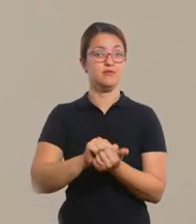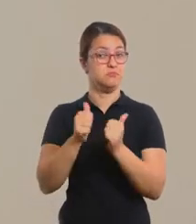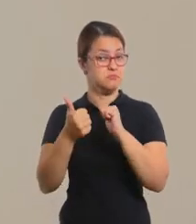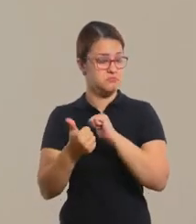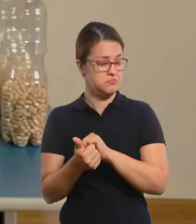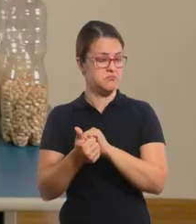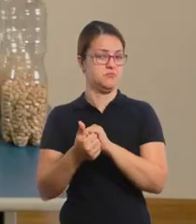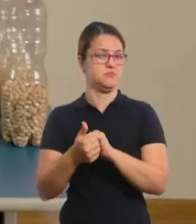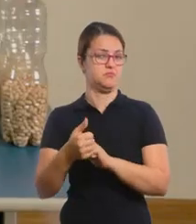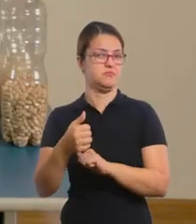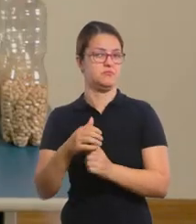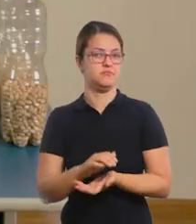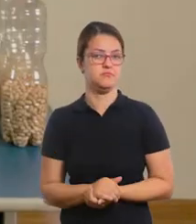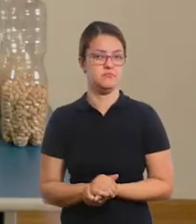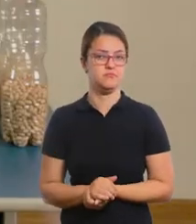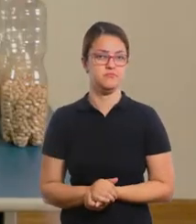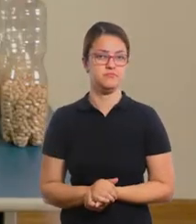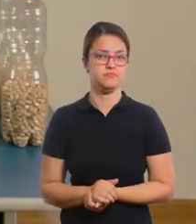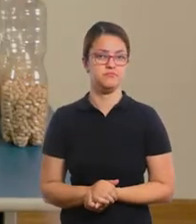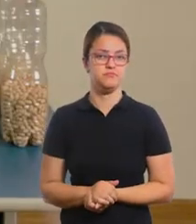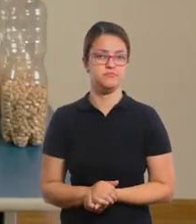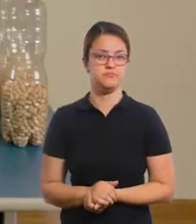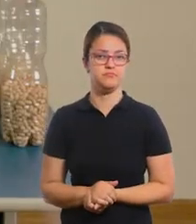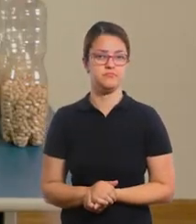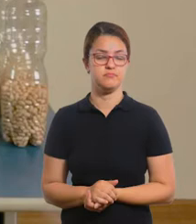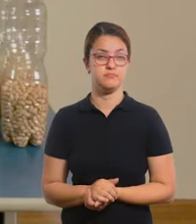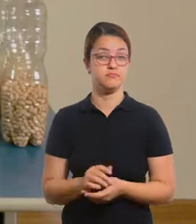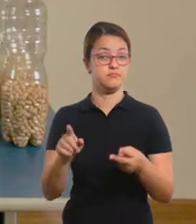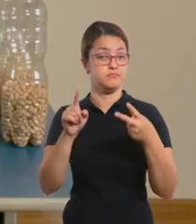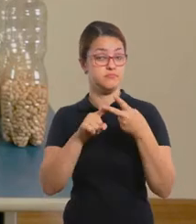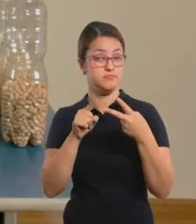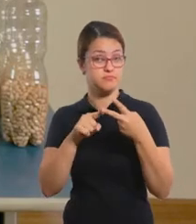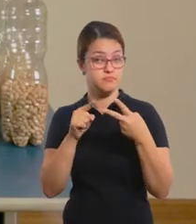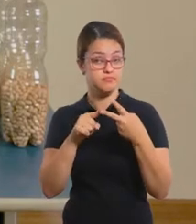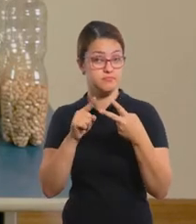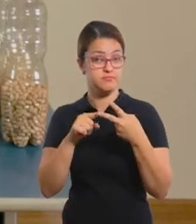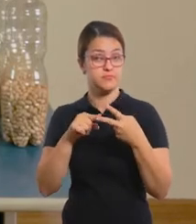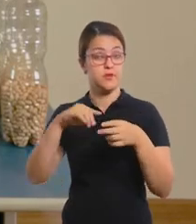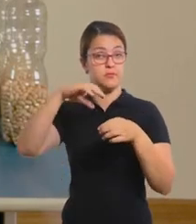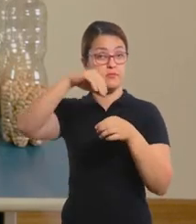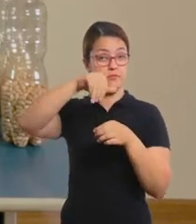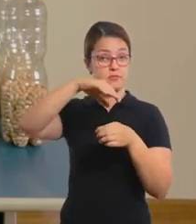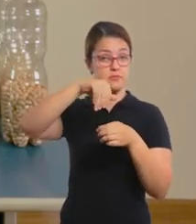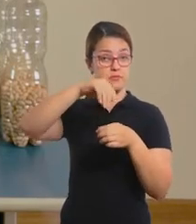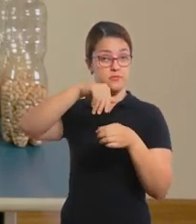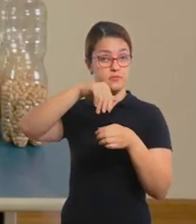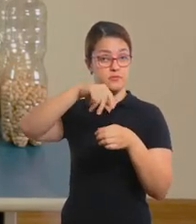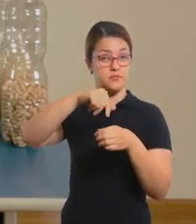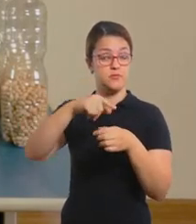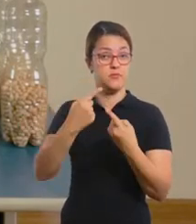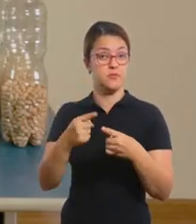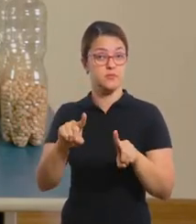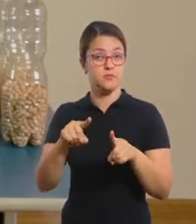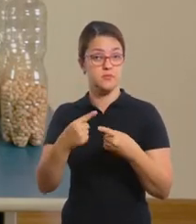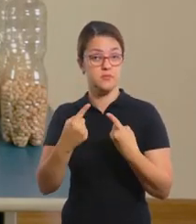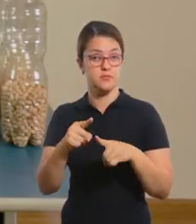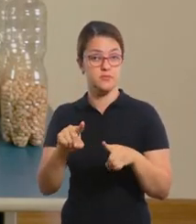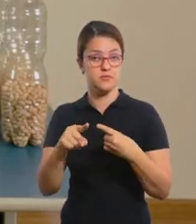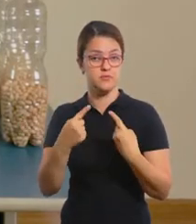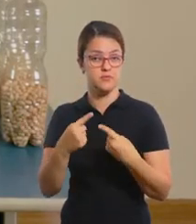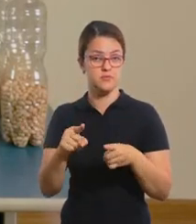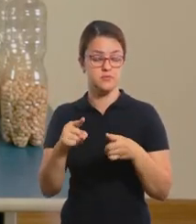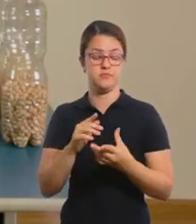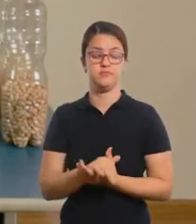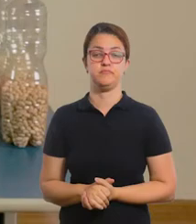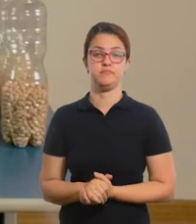da brincadeira. A segunda ideia é a construção de um instrumento com tampinhas para ampliar o repertório musical das crianças. Então